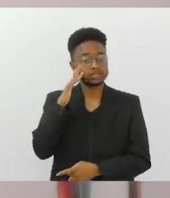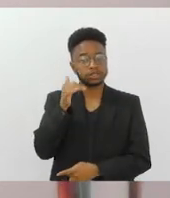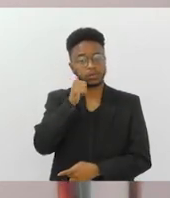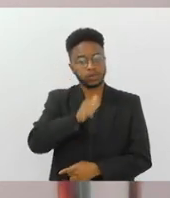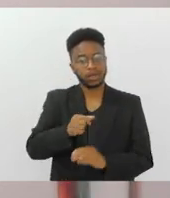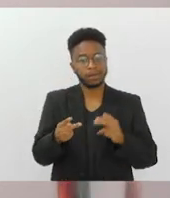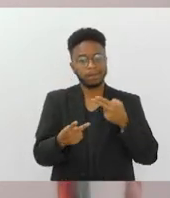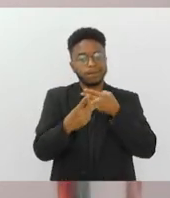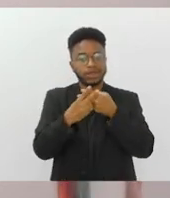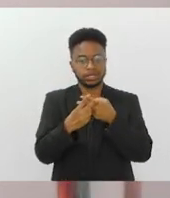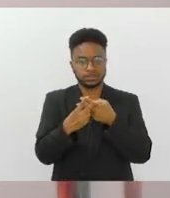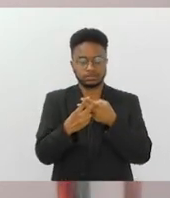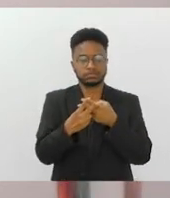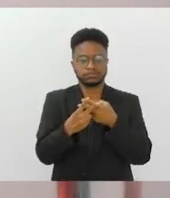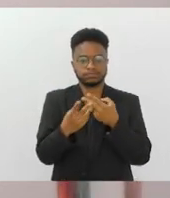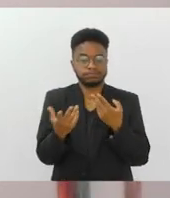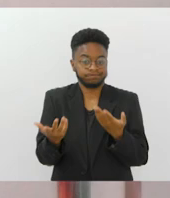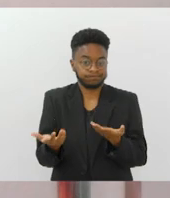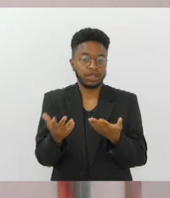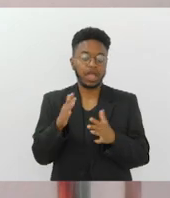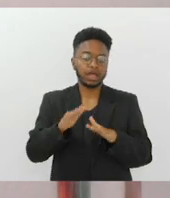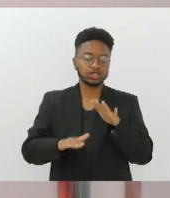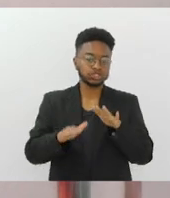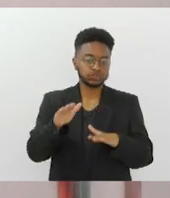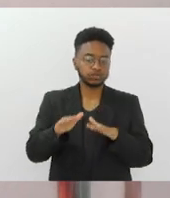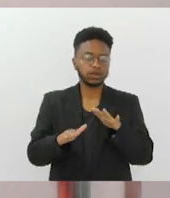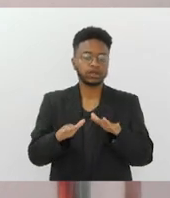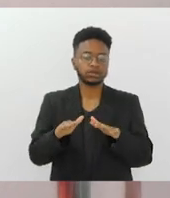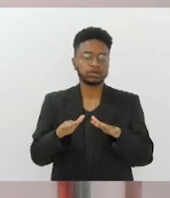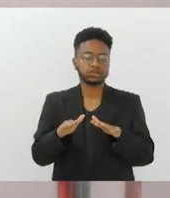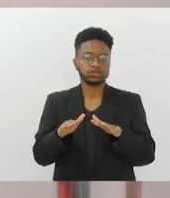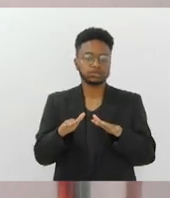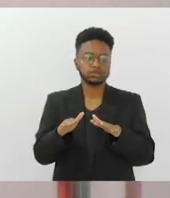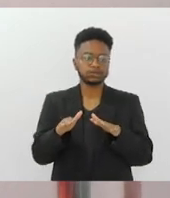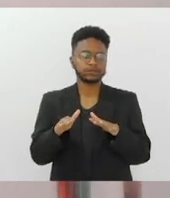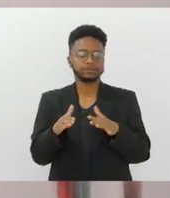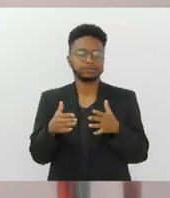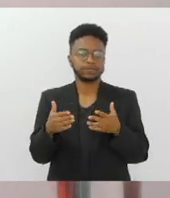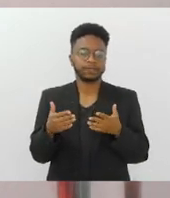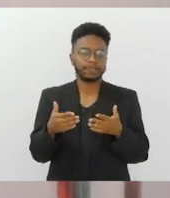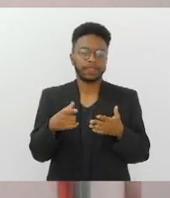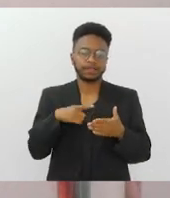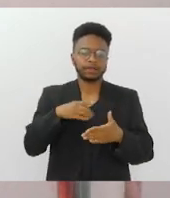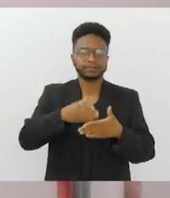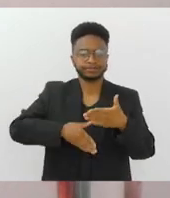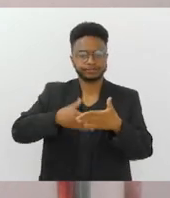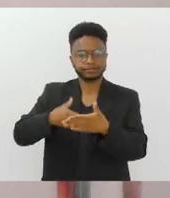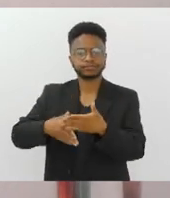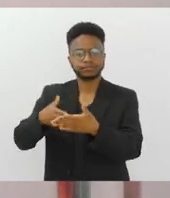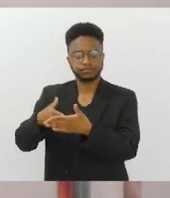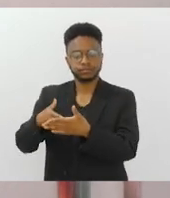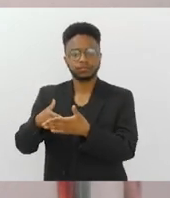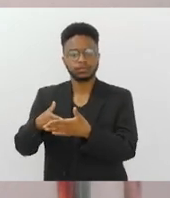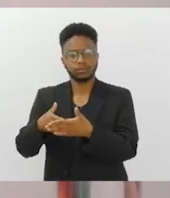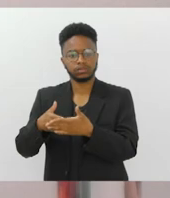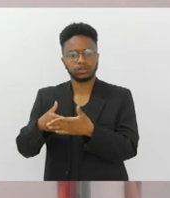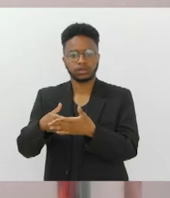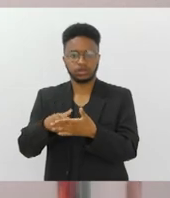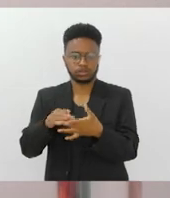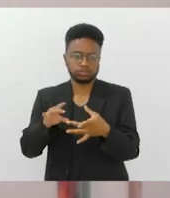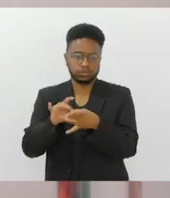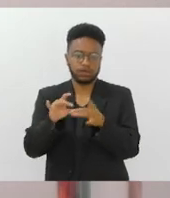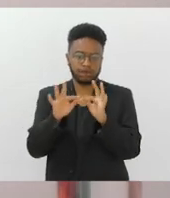de liberdade, então, muitas vezes, com um acesso muito restrito aos próprios